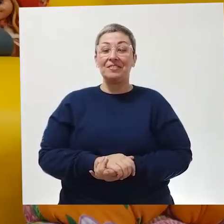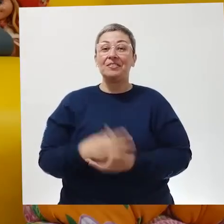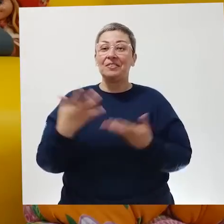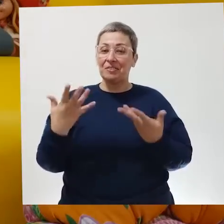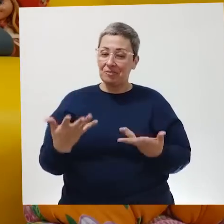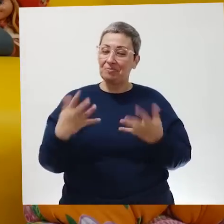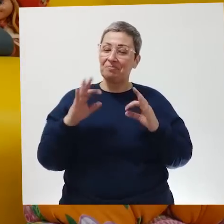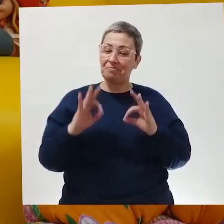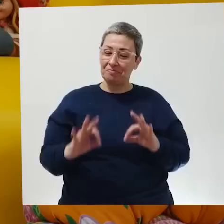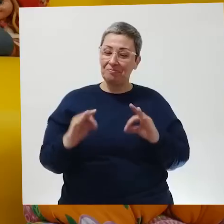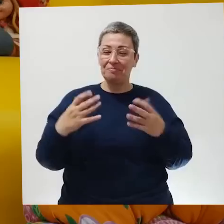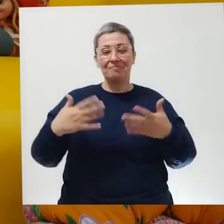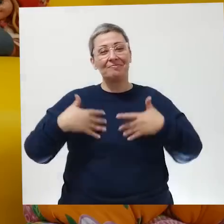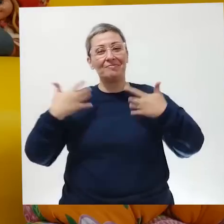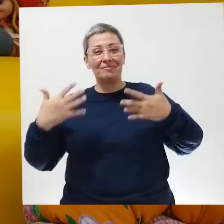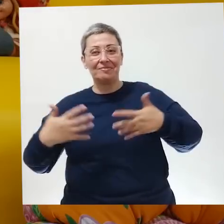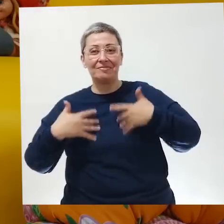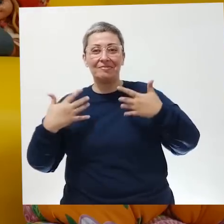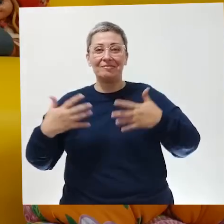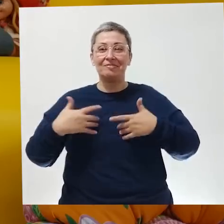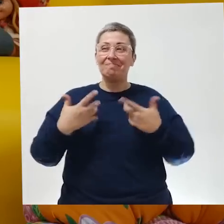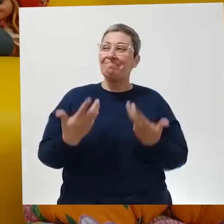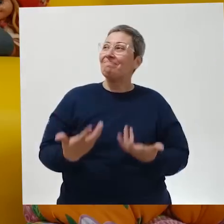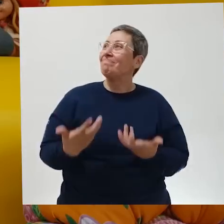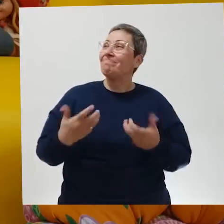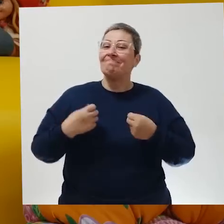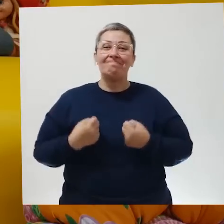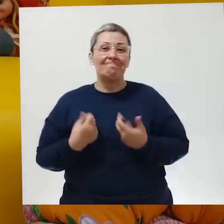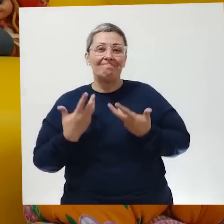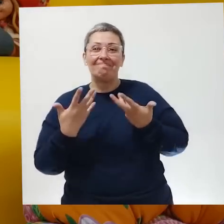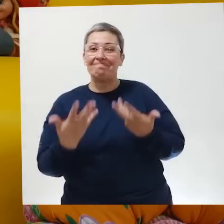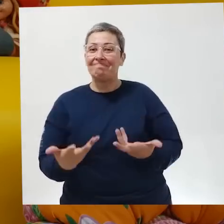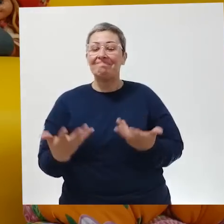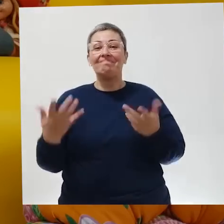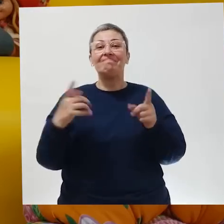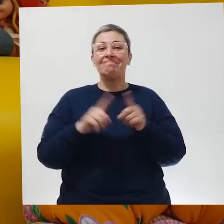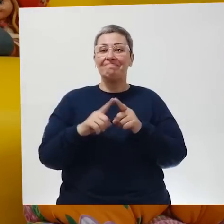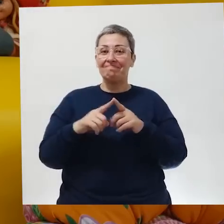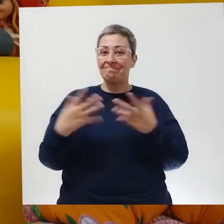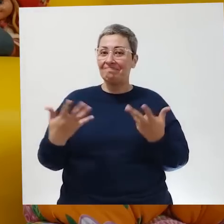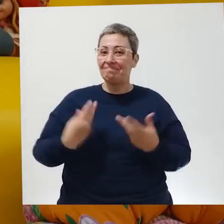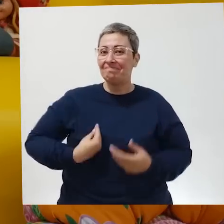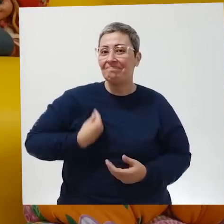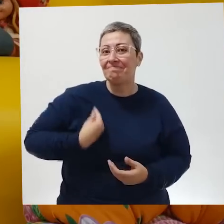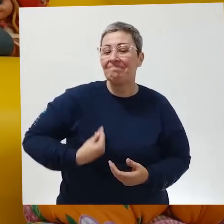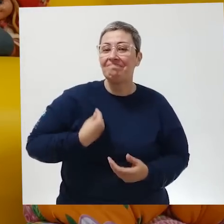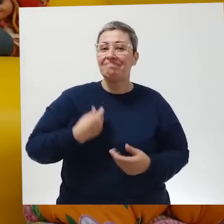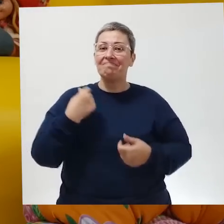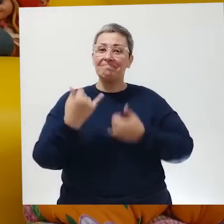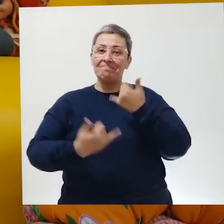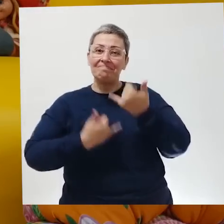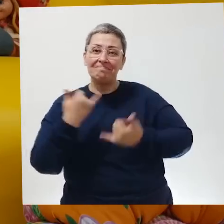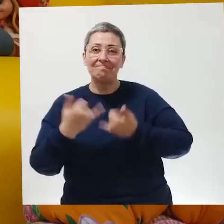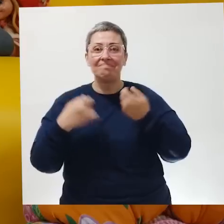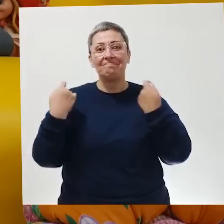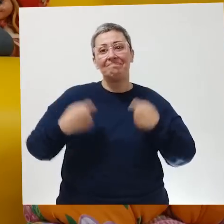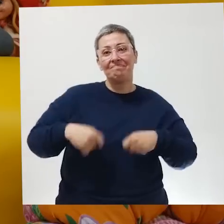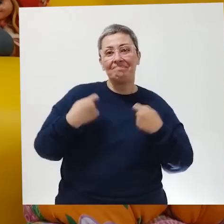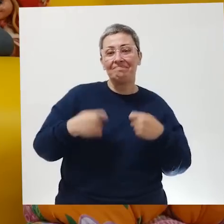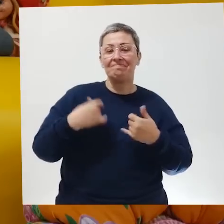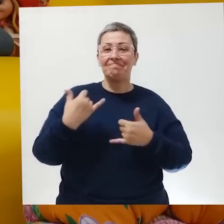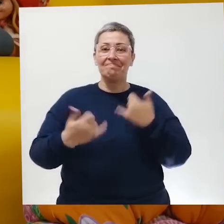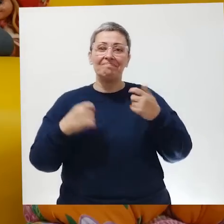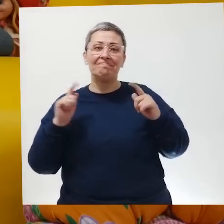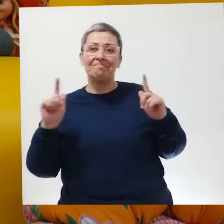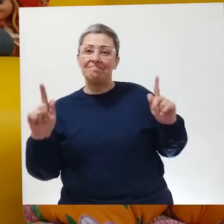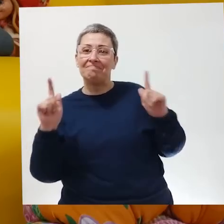É isso mesmo, que alegria, que espontaneidade! Gente, estamos vivos, temos que brincar, temos que